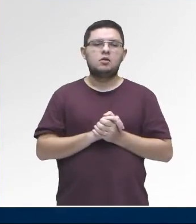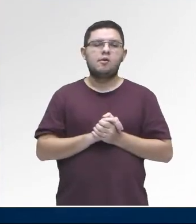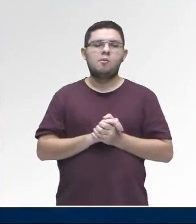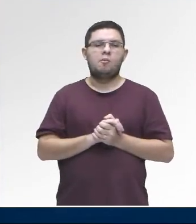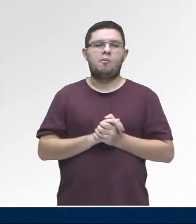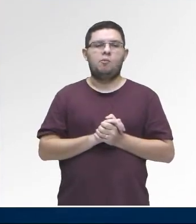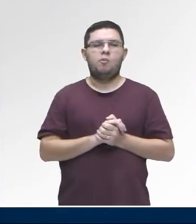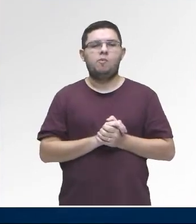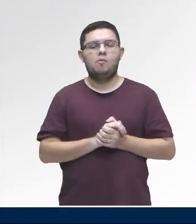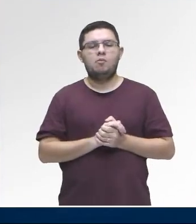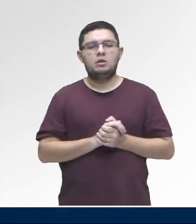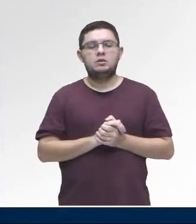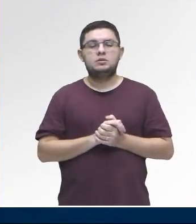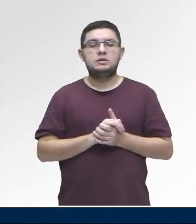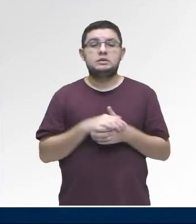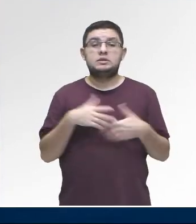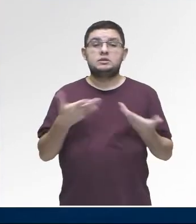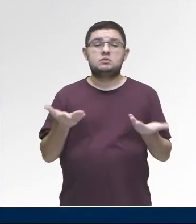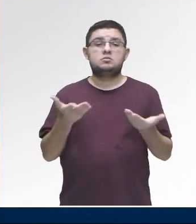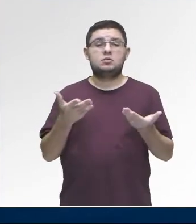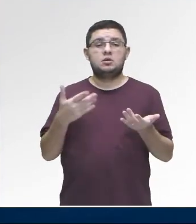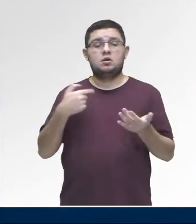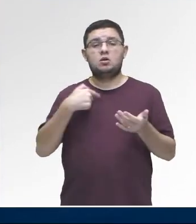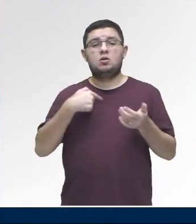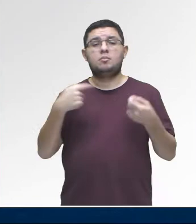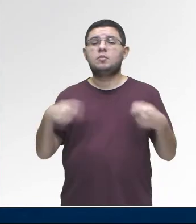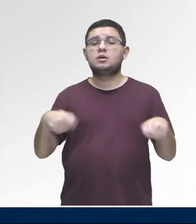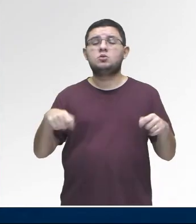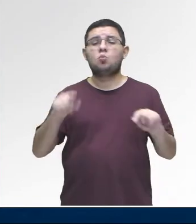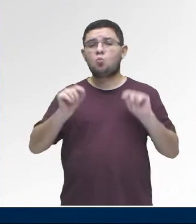E aí, gente, eu preciso